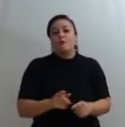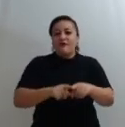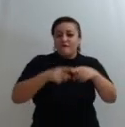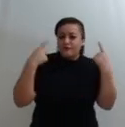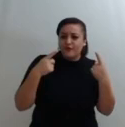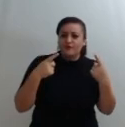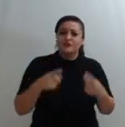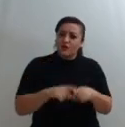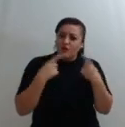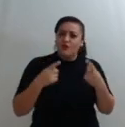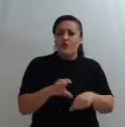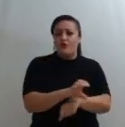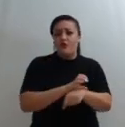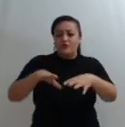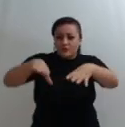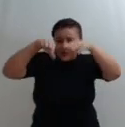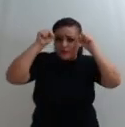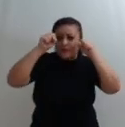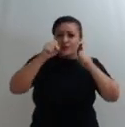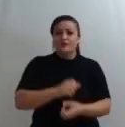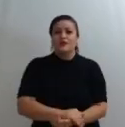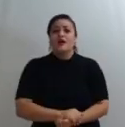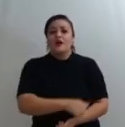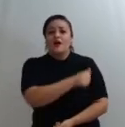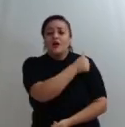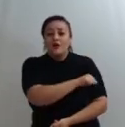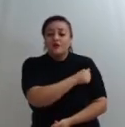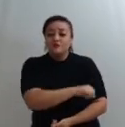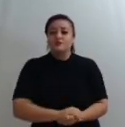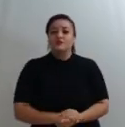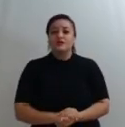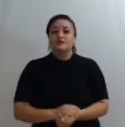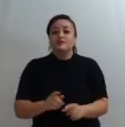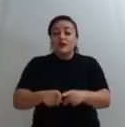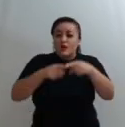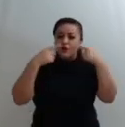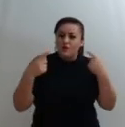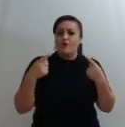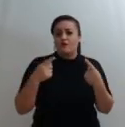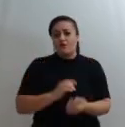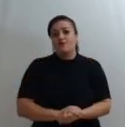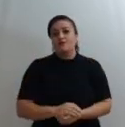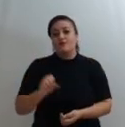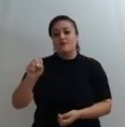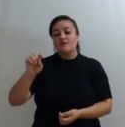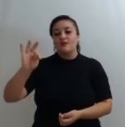ao Tribunal de Justiça do Rio, é uma afronta à STJ e é uma afronta ao Supremo Tribunal Federal.